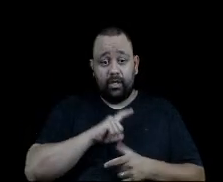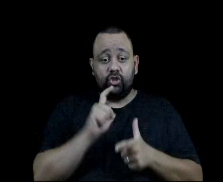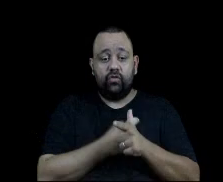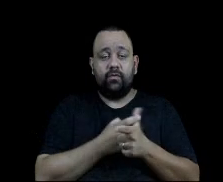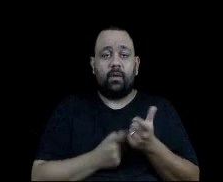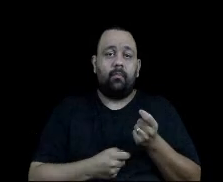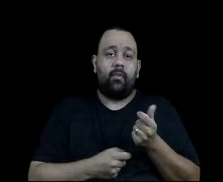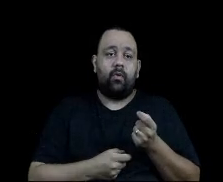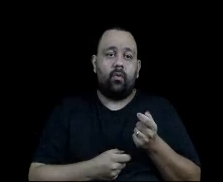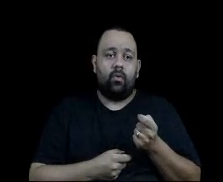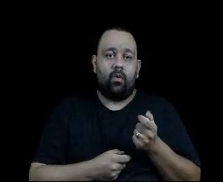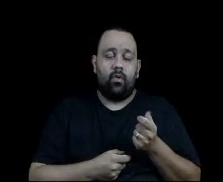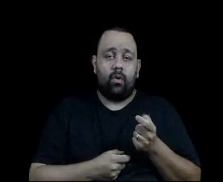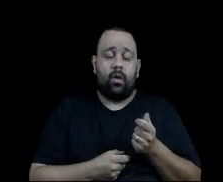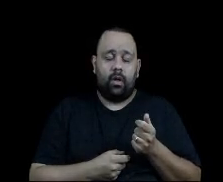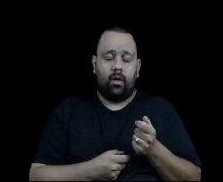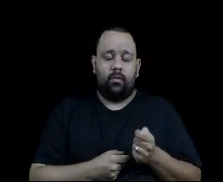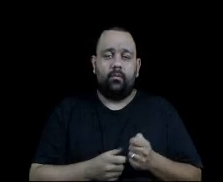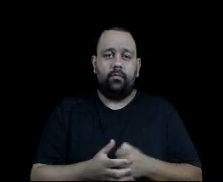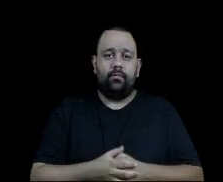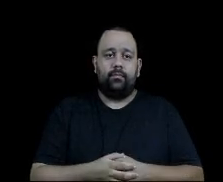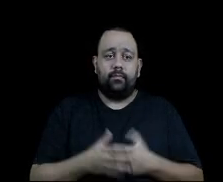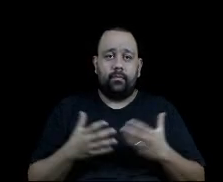a prefeitura está pouco endividada.